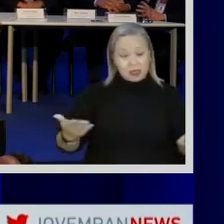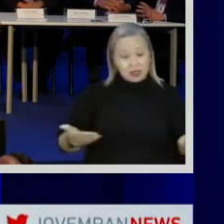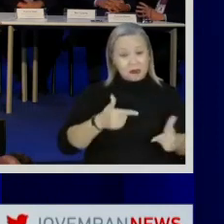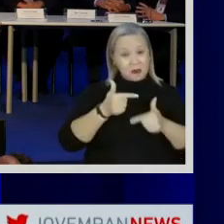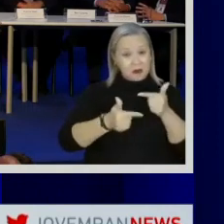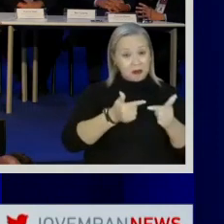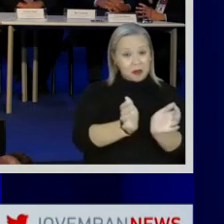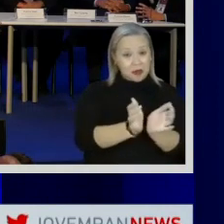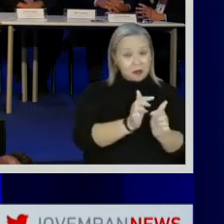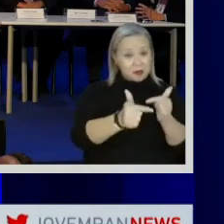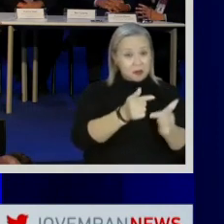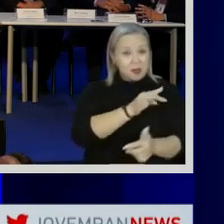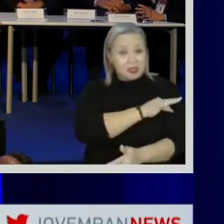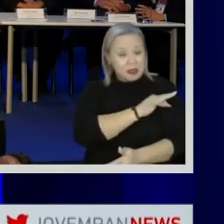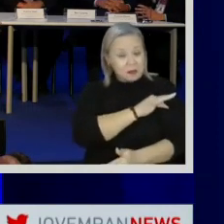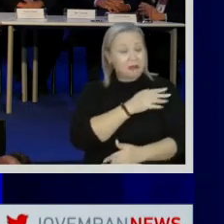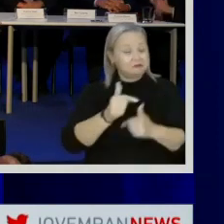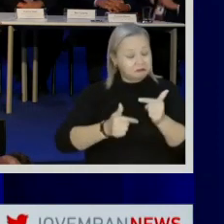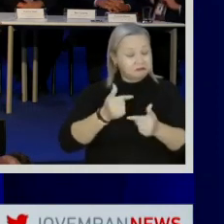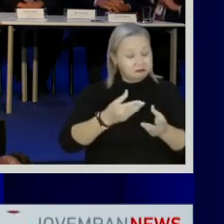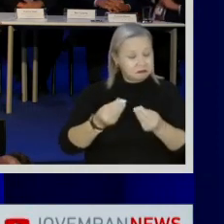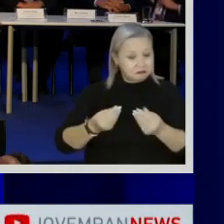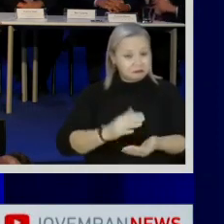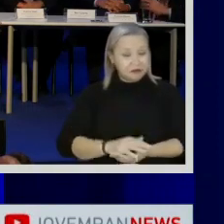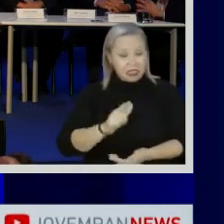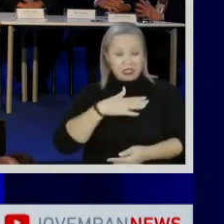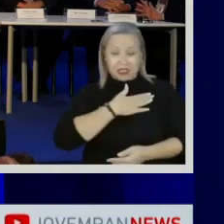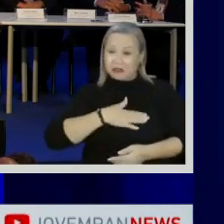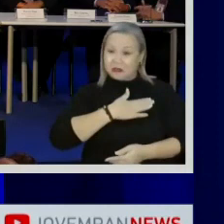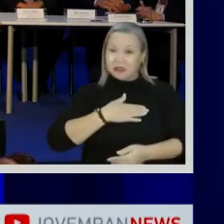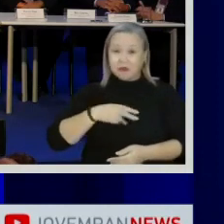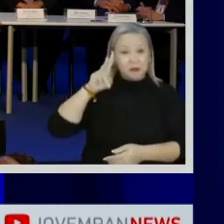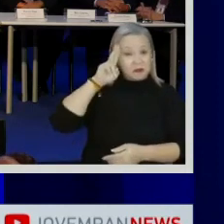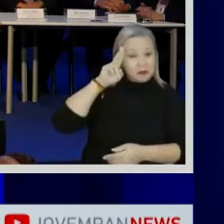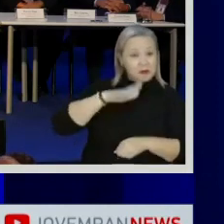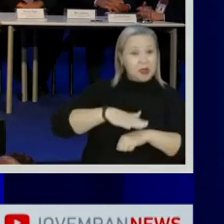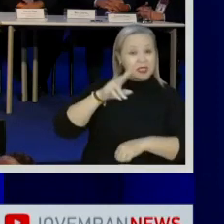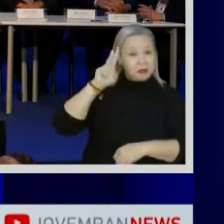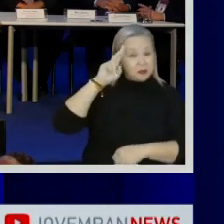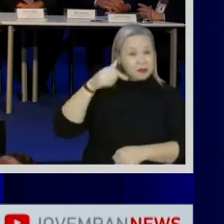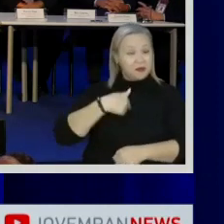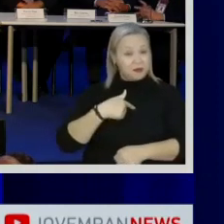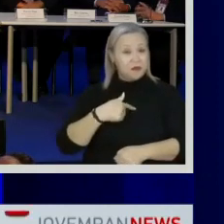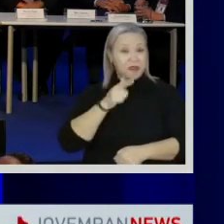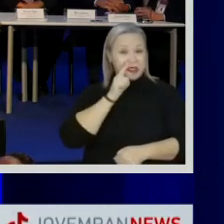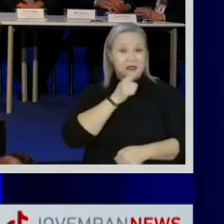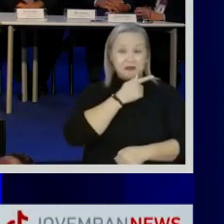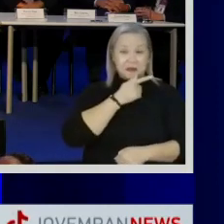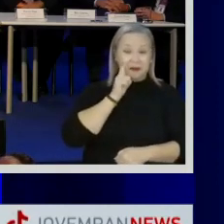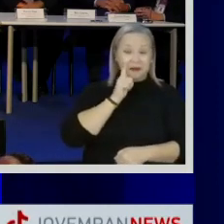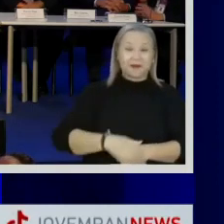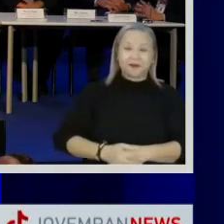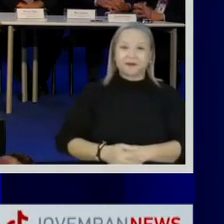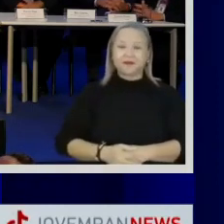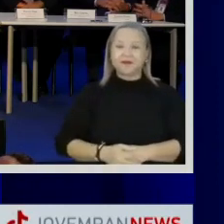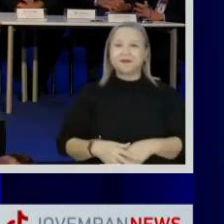até democrático, as pessoas concordavam. Mas, uma vez que afrontava direitos básicos, fundamentais, como o próprio direito à vida, deixa de ser democrático. Então,